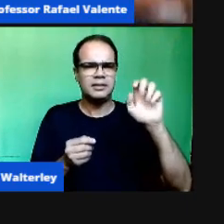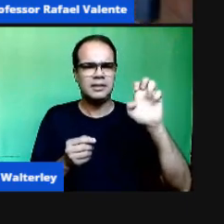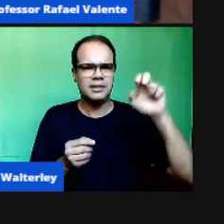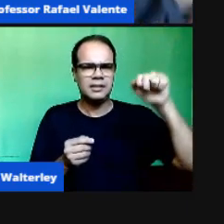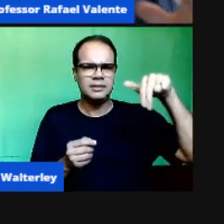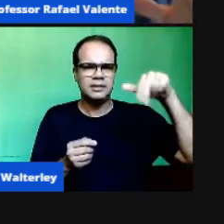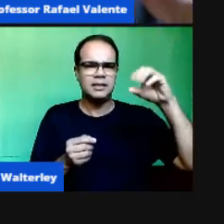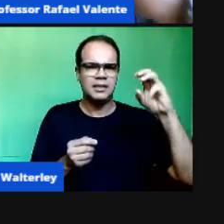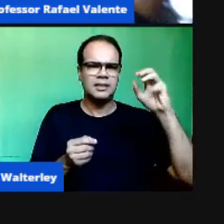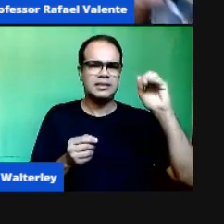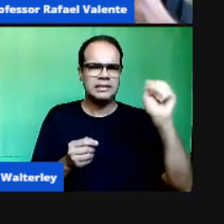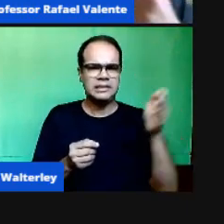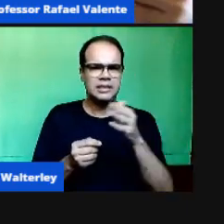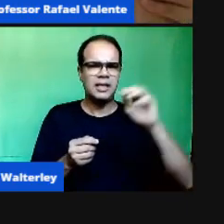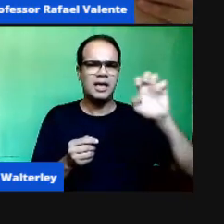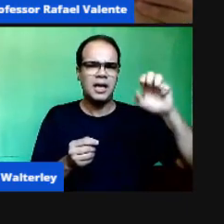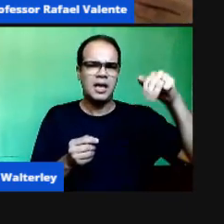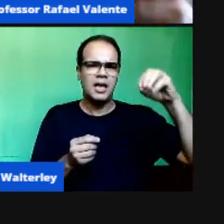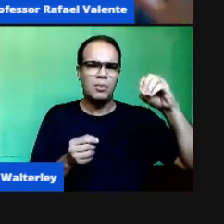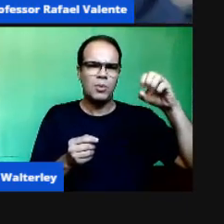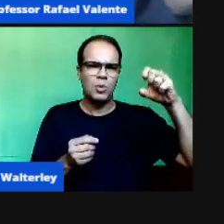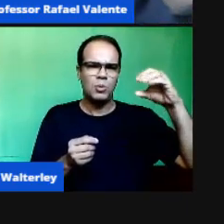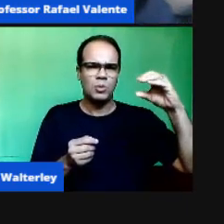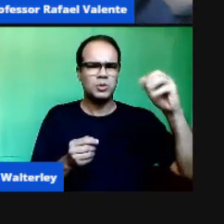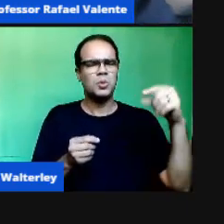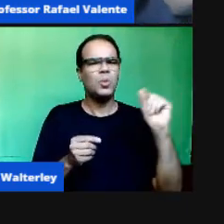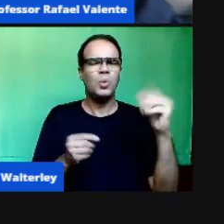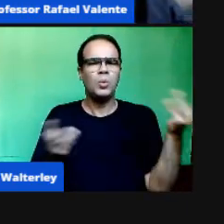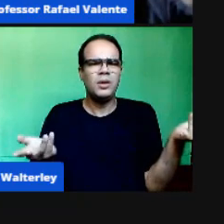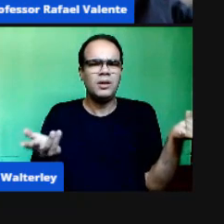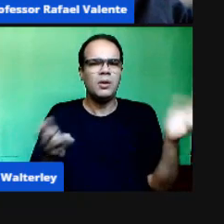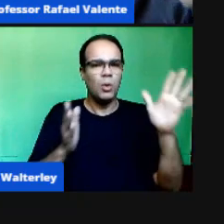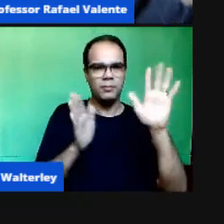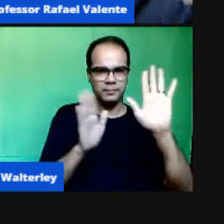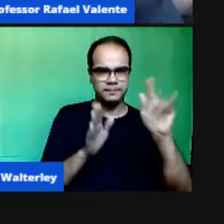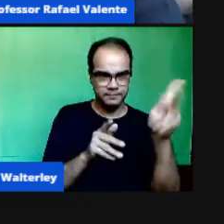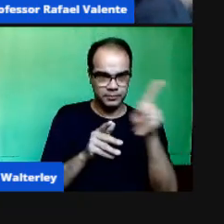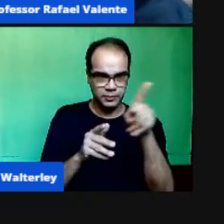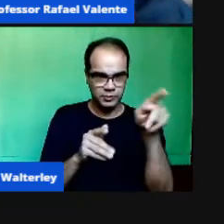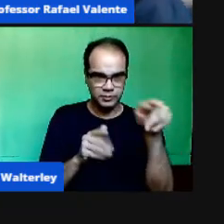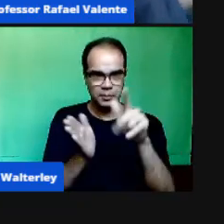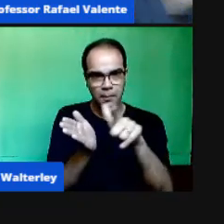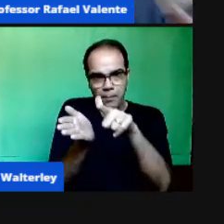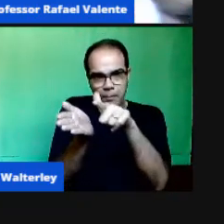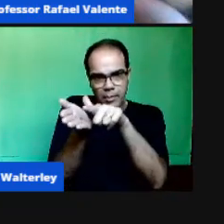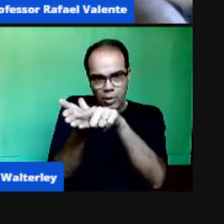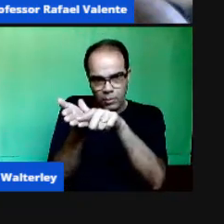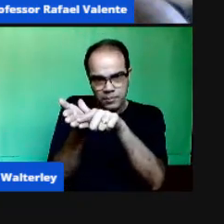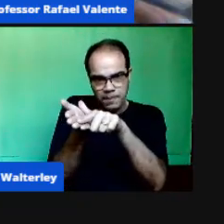está me ouvindo, pega um papel e uma caneta, deixa aí do seu lado para você ir respondendo